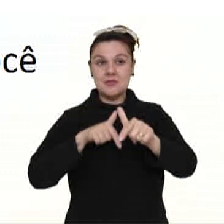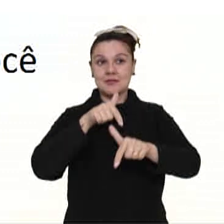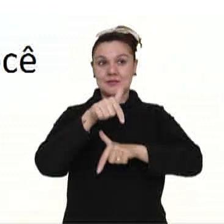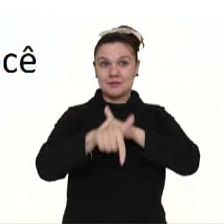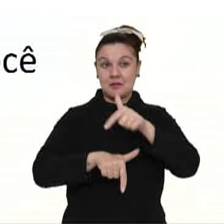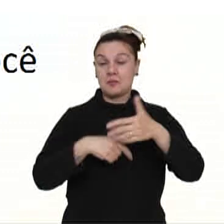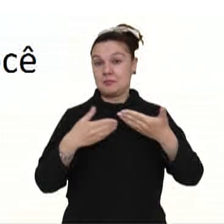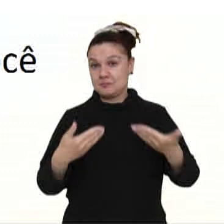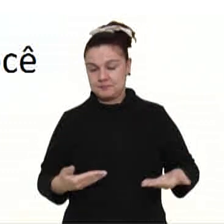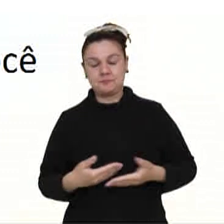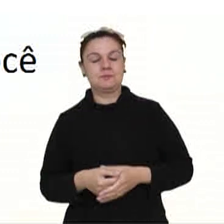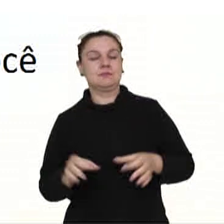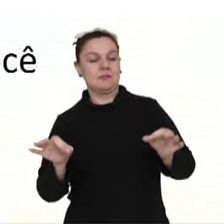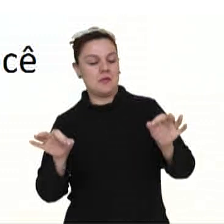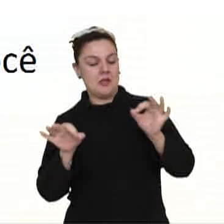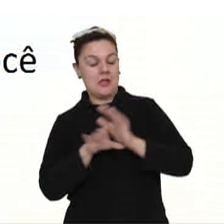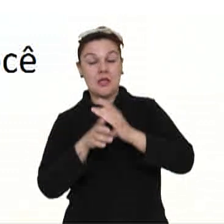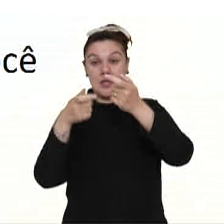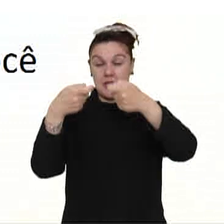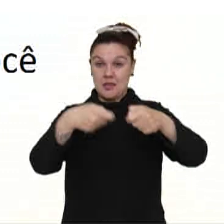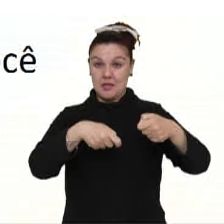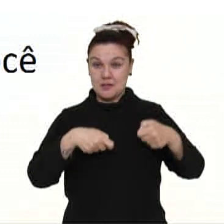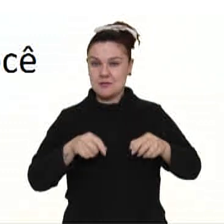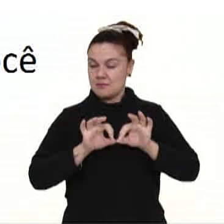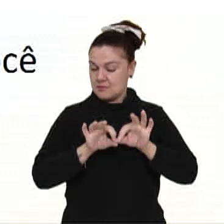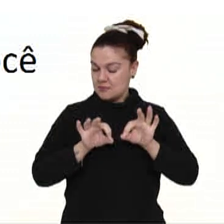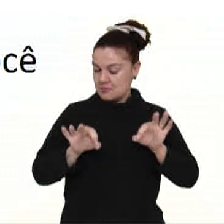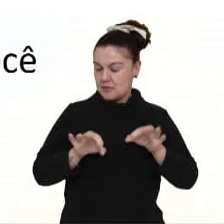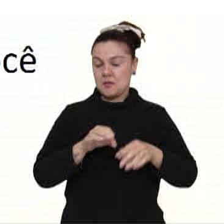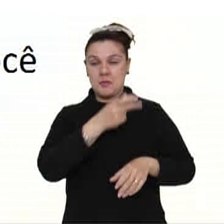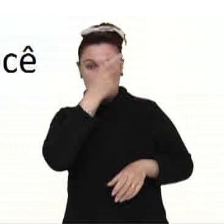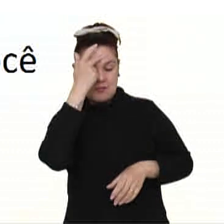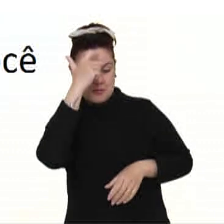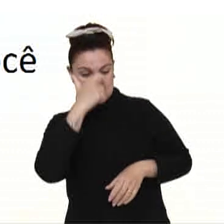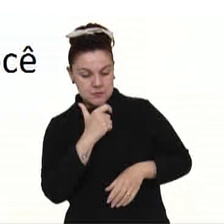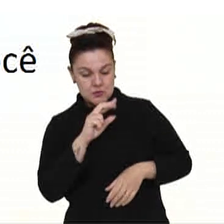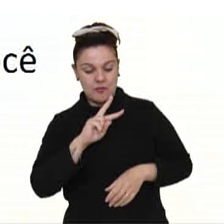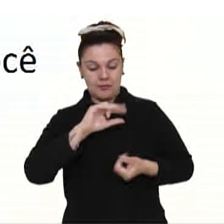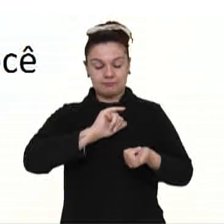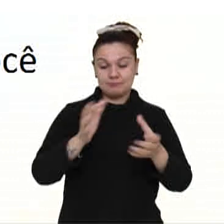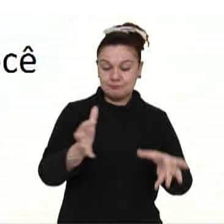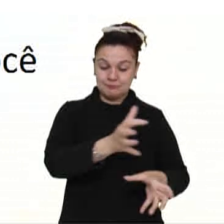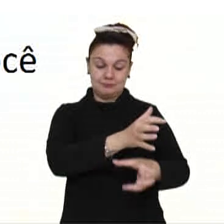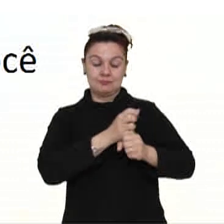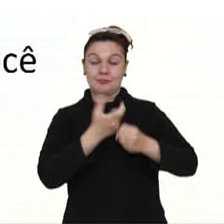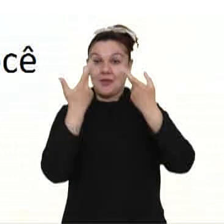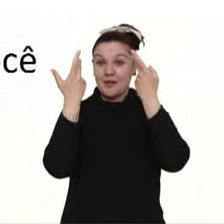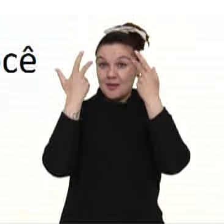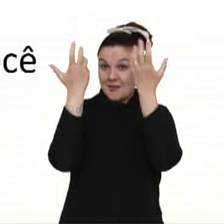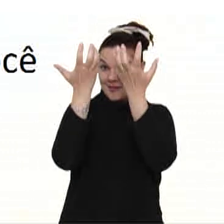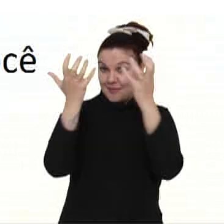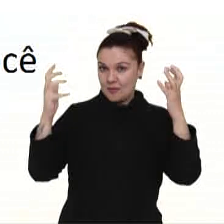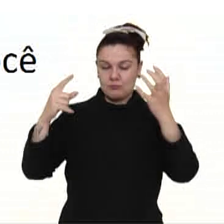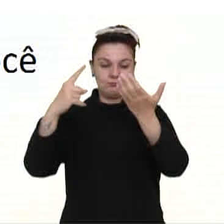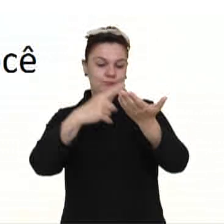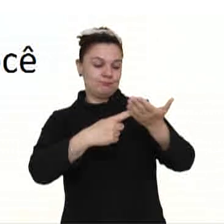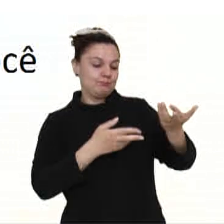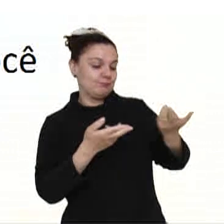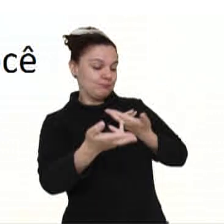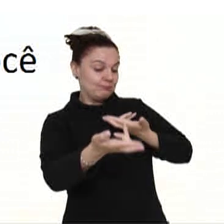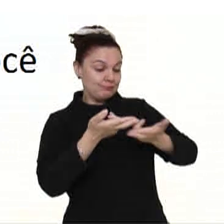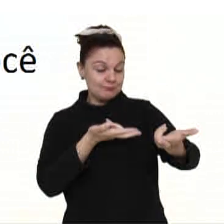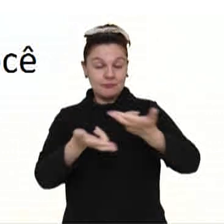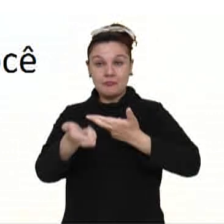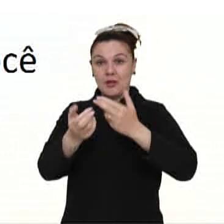trabalho então. Para resolver as suas necessidades básicas, o ser humano vai se apropriando da natureza, estabelecendo